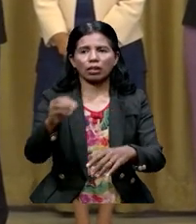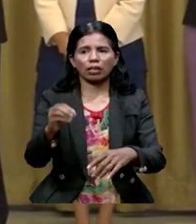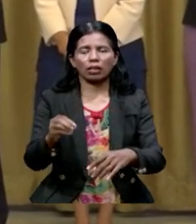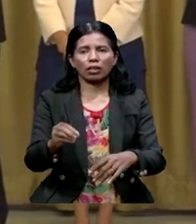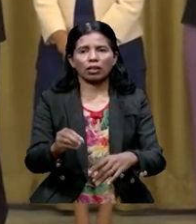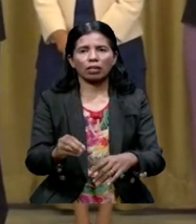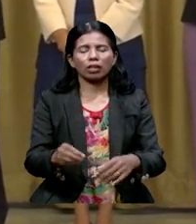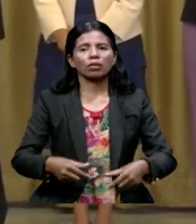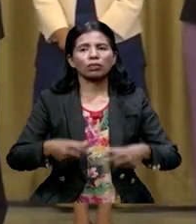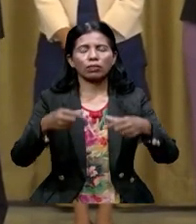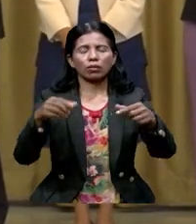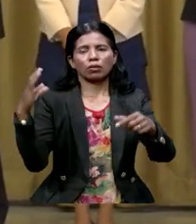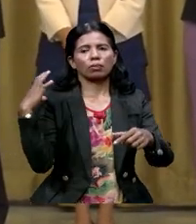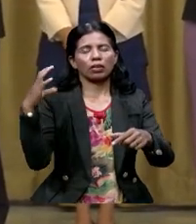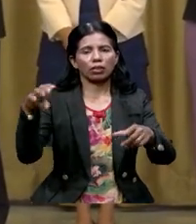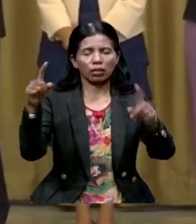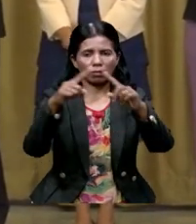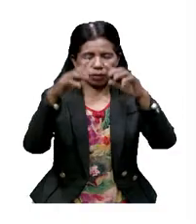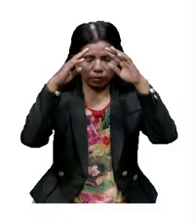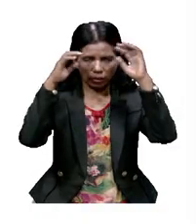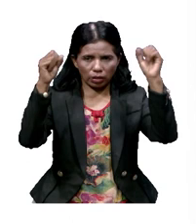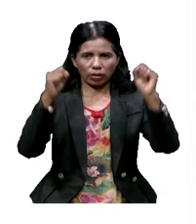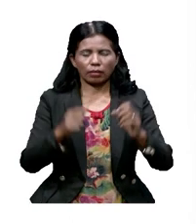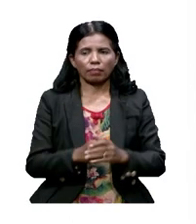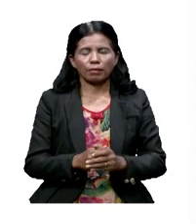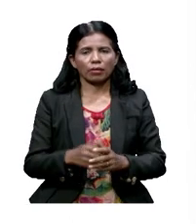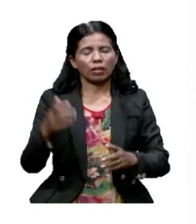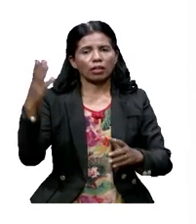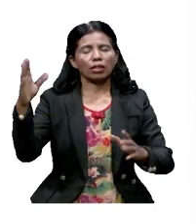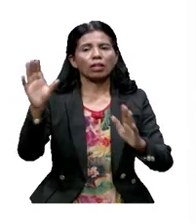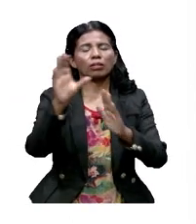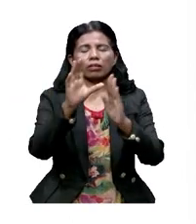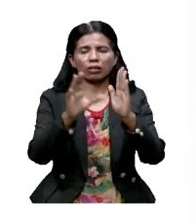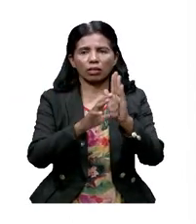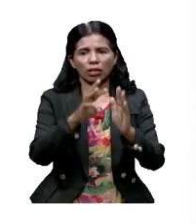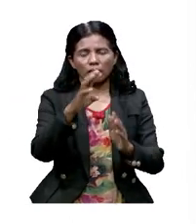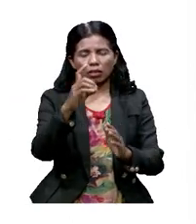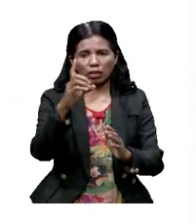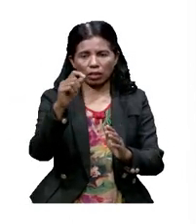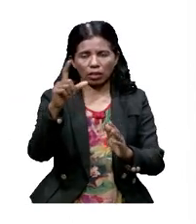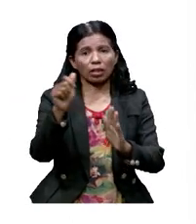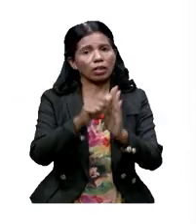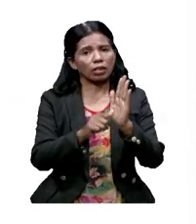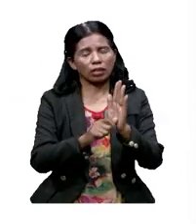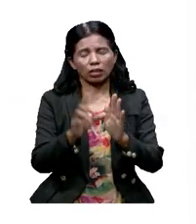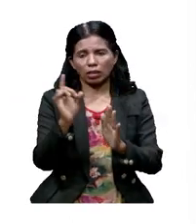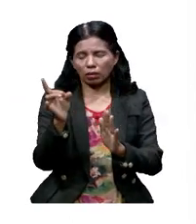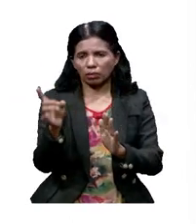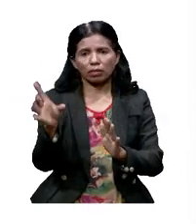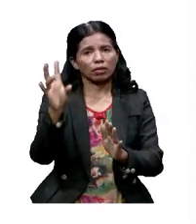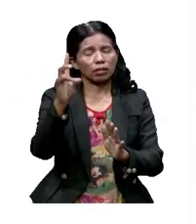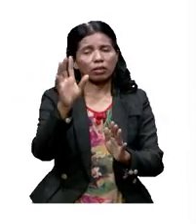nebe attribui competenze ba Presidente Repubblica. Ia Constituzione RTL artigo uala nulo resenhitu a linea be